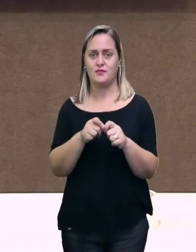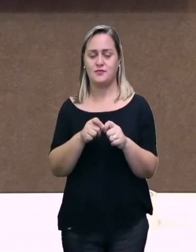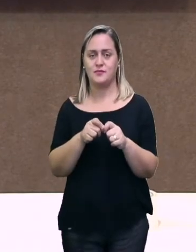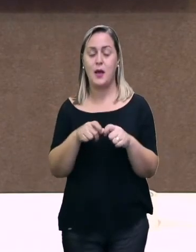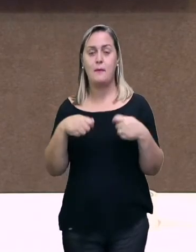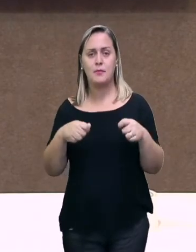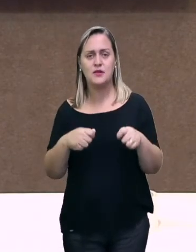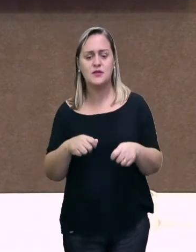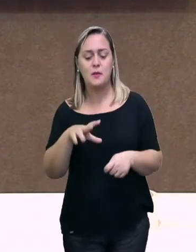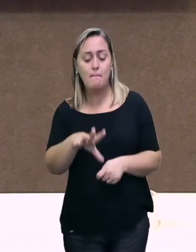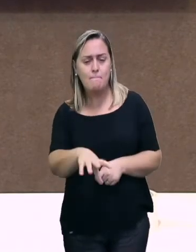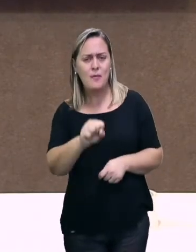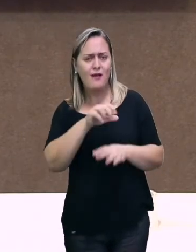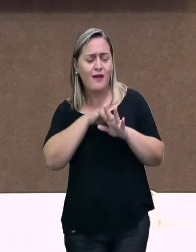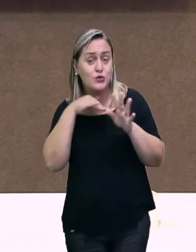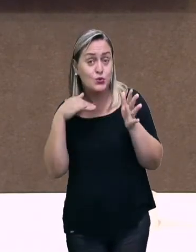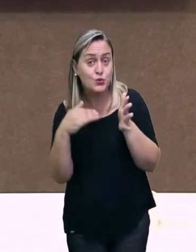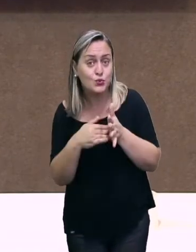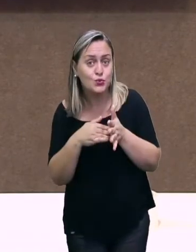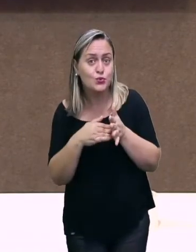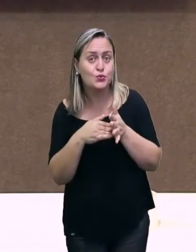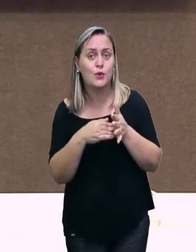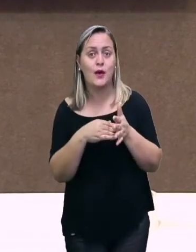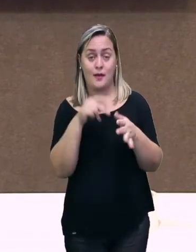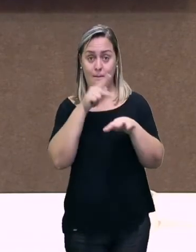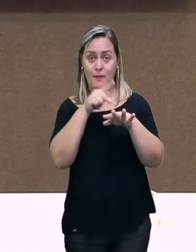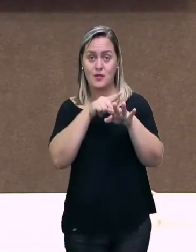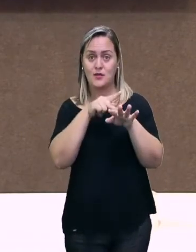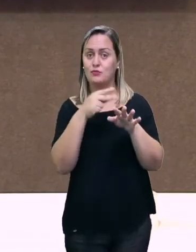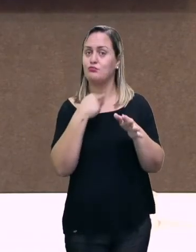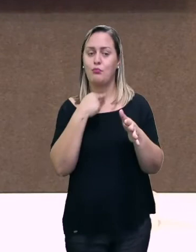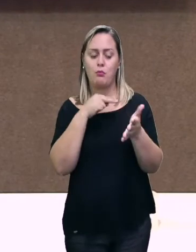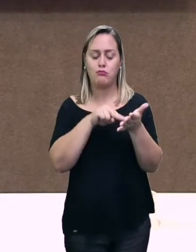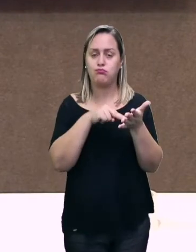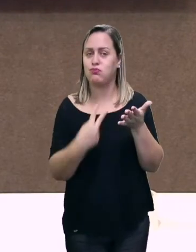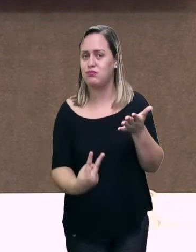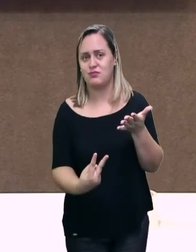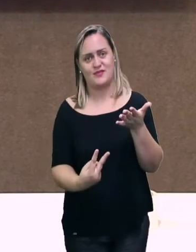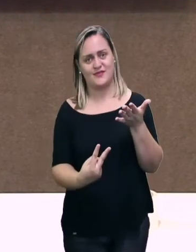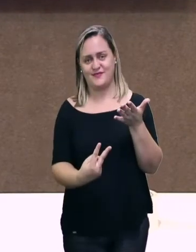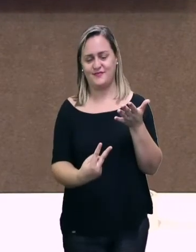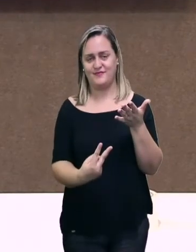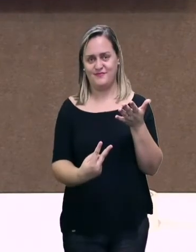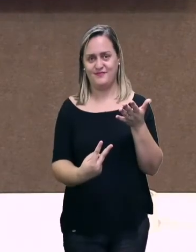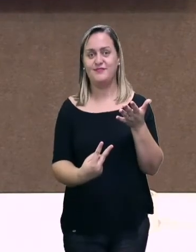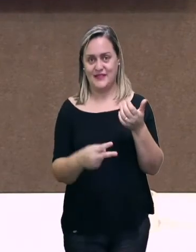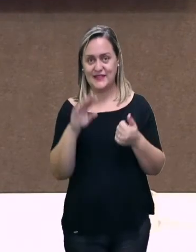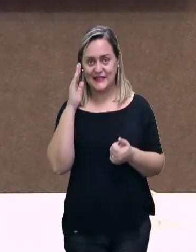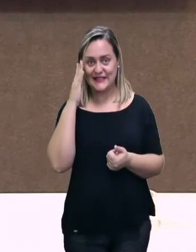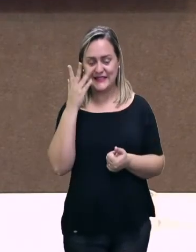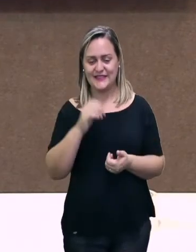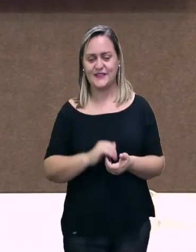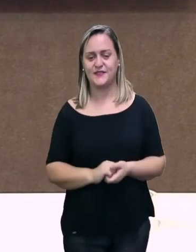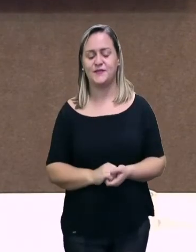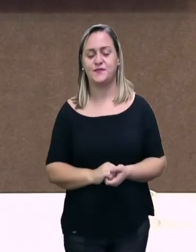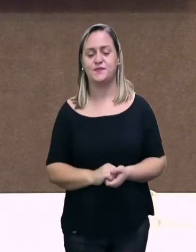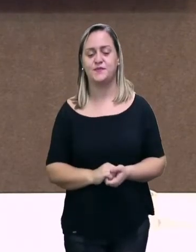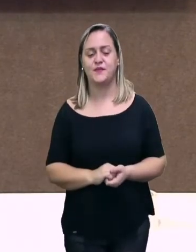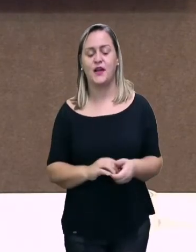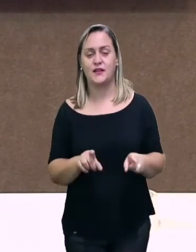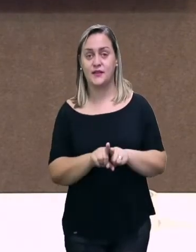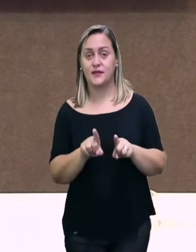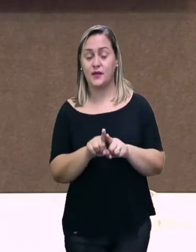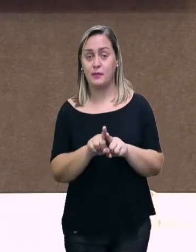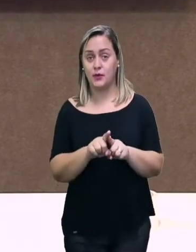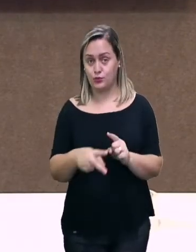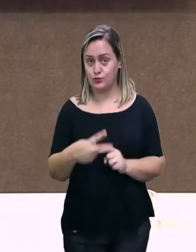ideia é começar e ir até o final sem errar. Segunda fase. Lança as pedras.